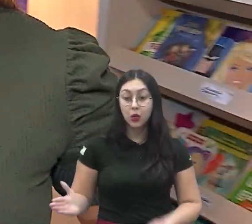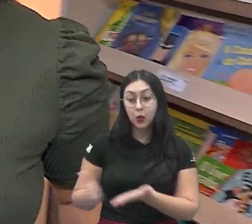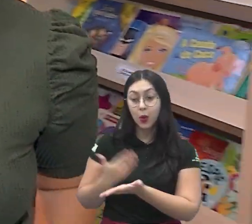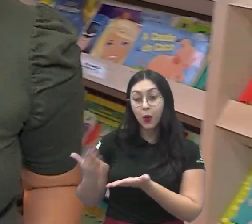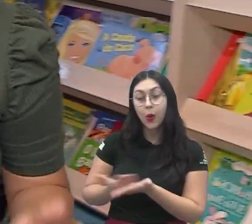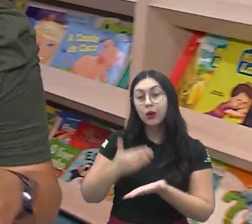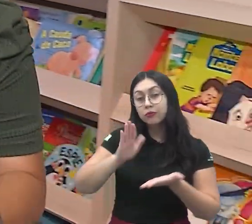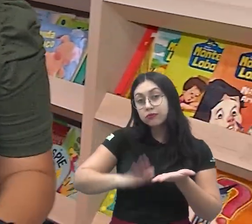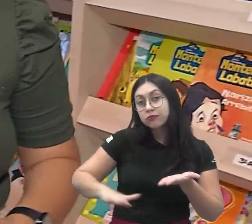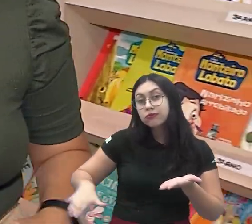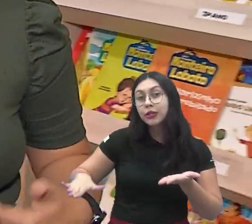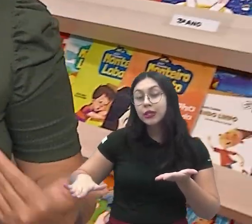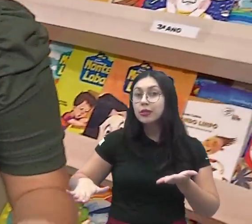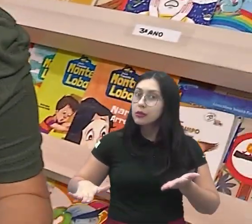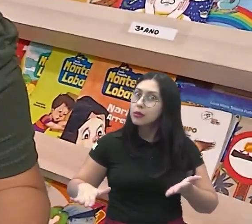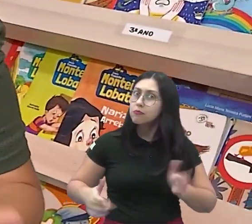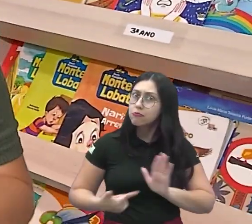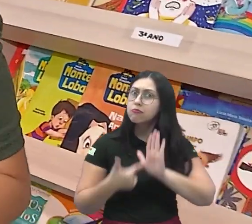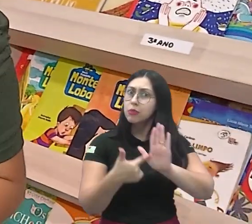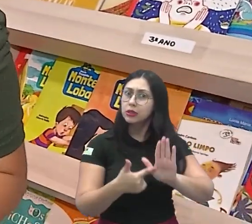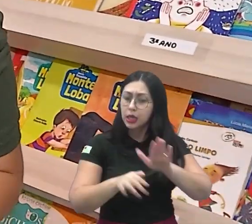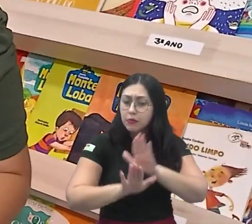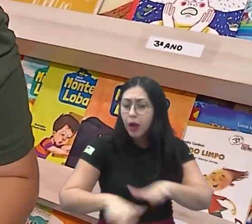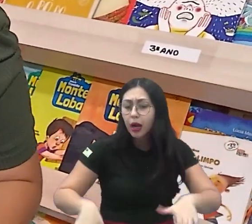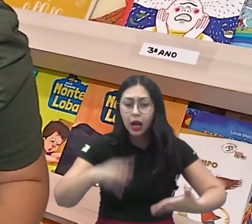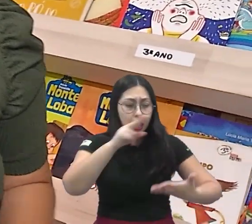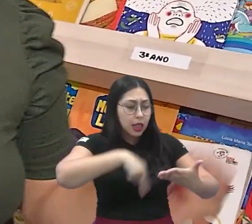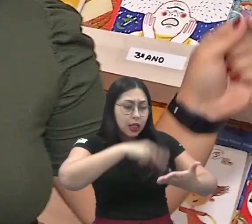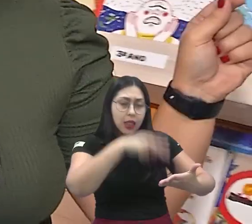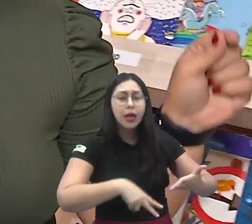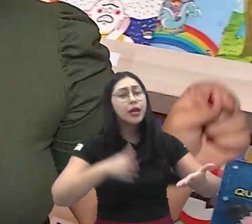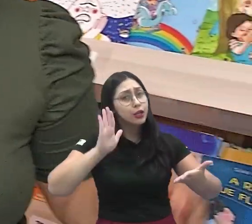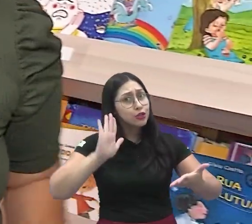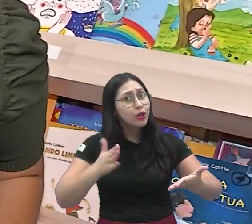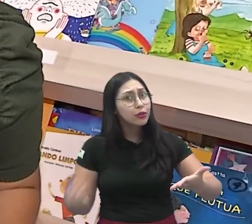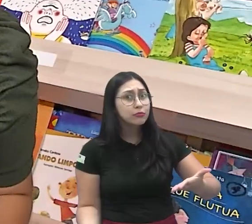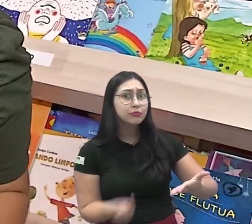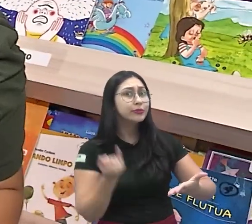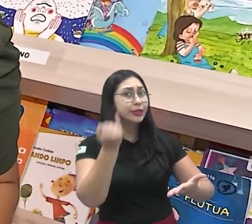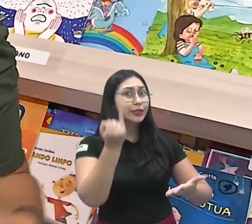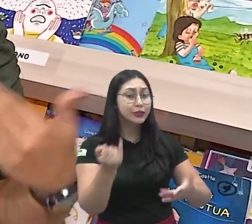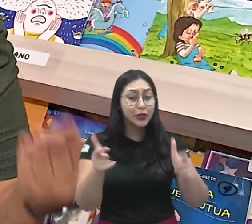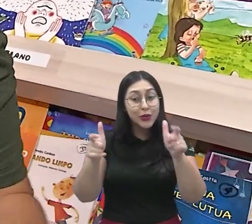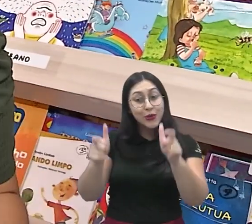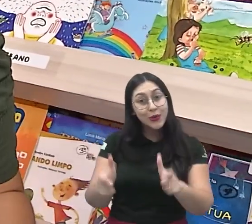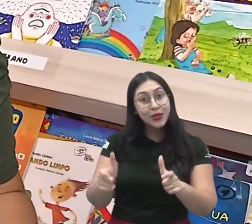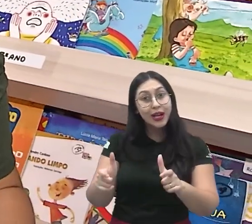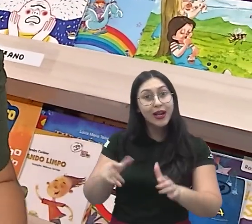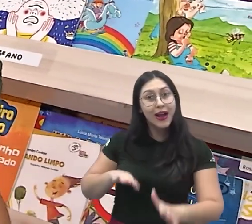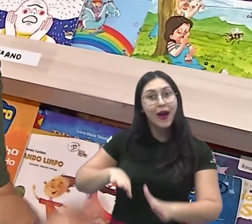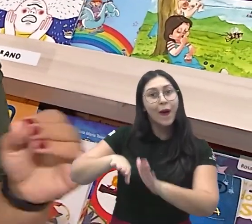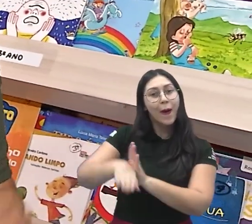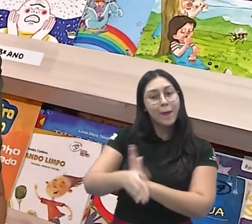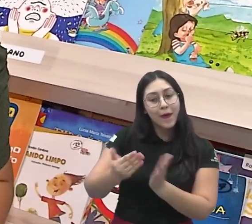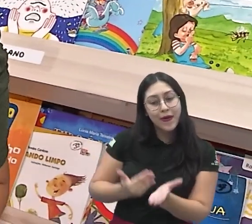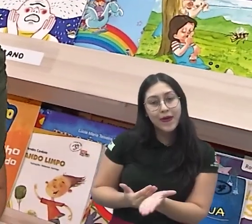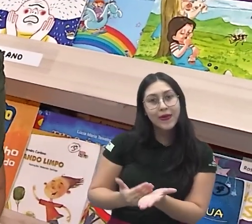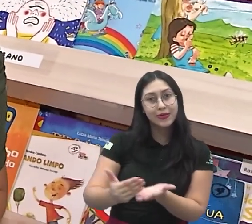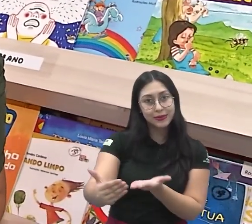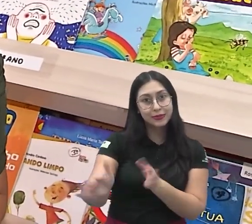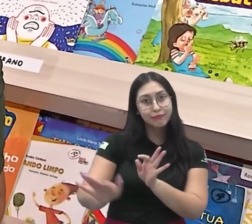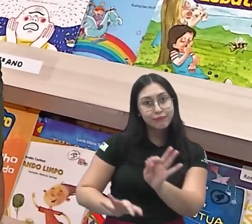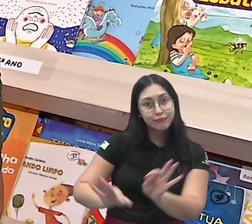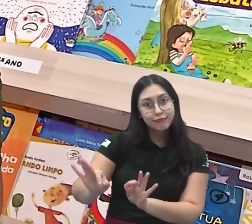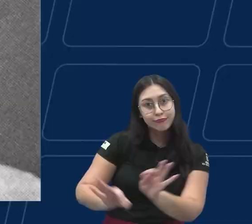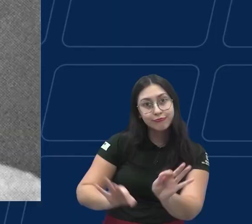data que reforça a importância da leitura desde a infância. E é aqui nesse espaço que esses hábitos começam a